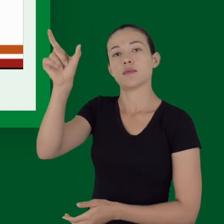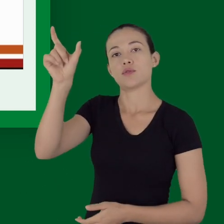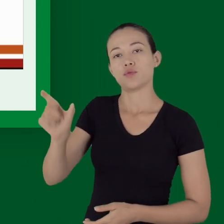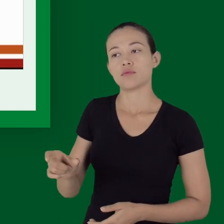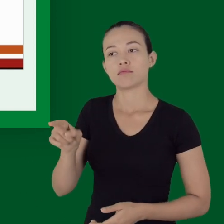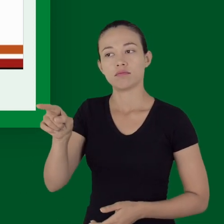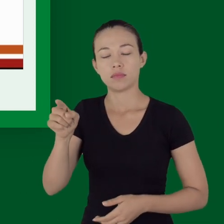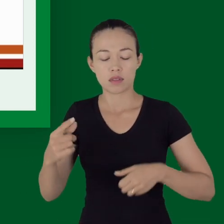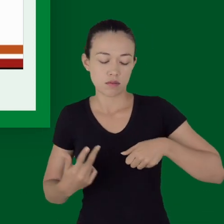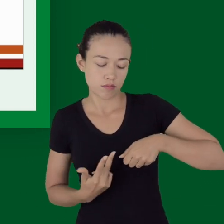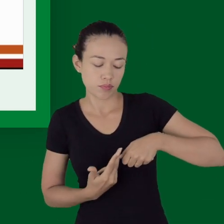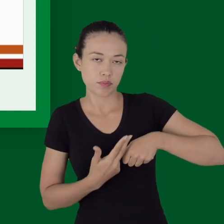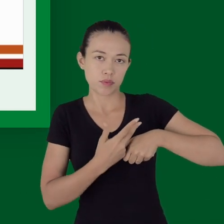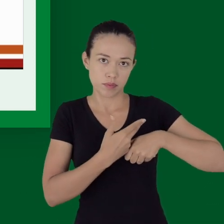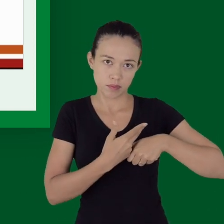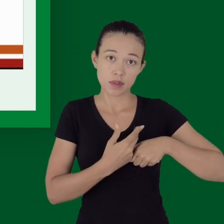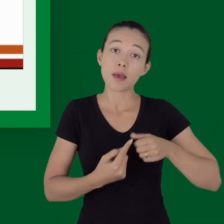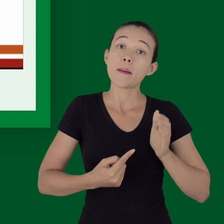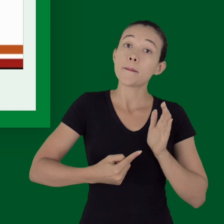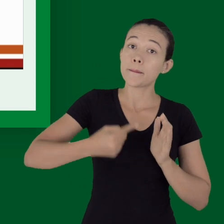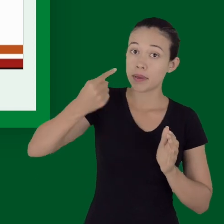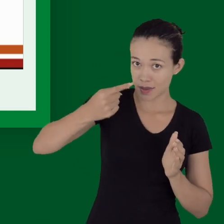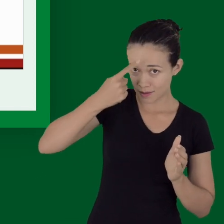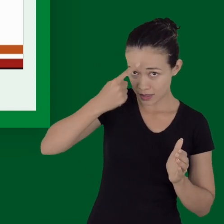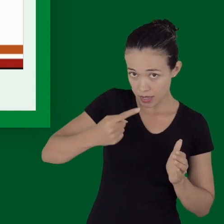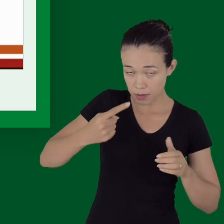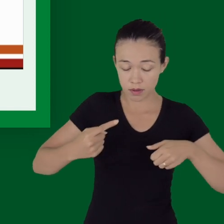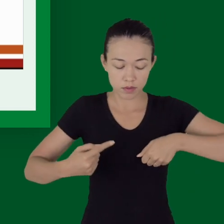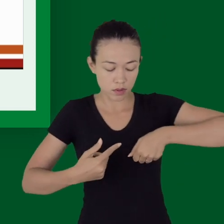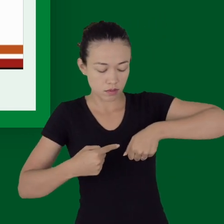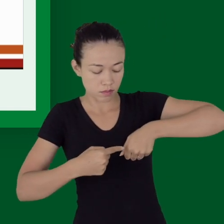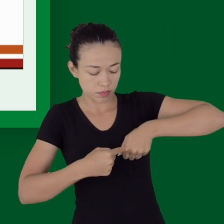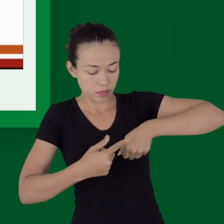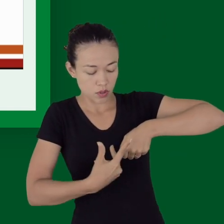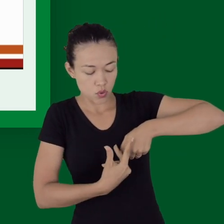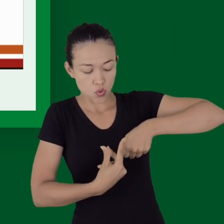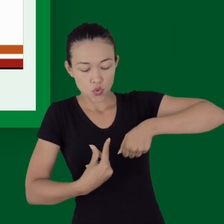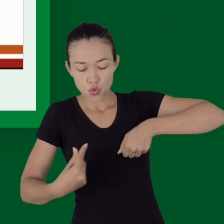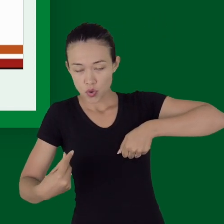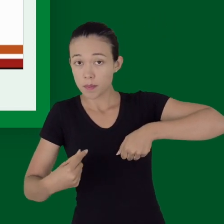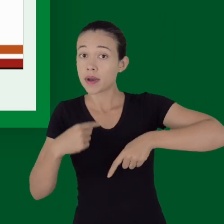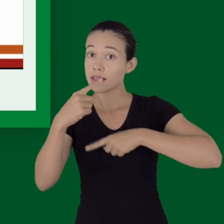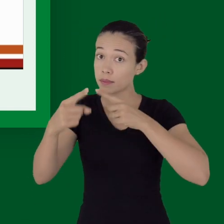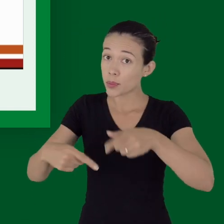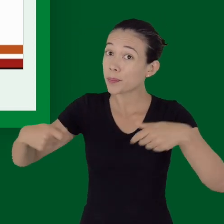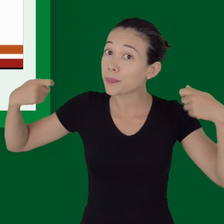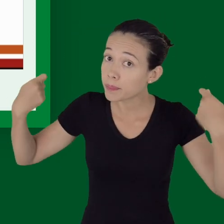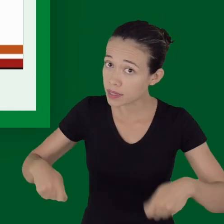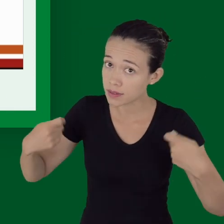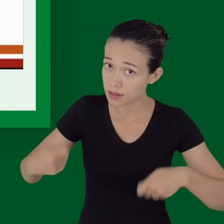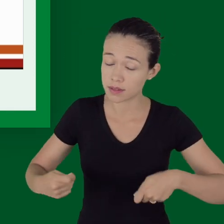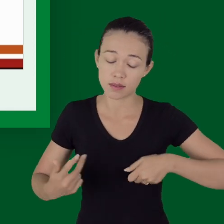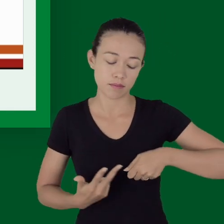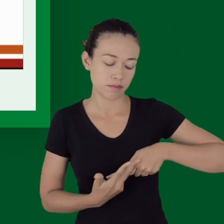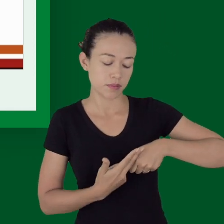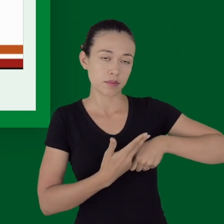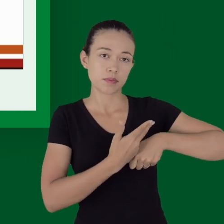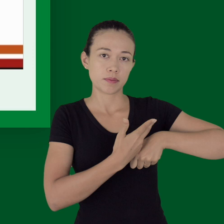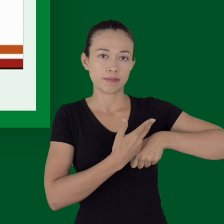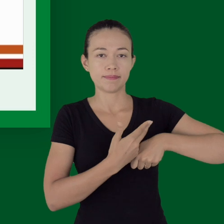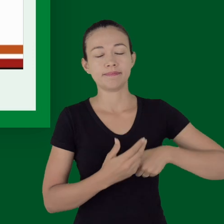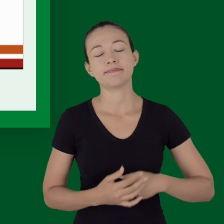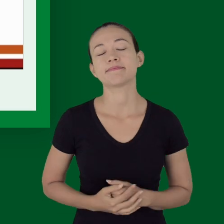né? A pericardiocentese é um procedimento ponte até fazer o tratamento definitivo, que é o procedimento cirúrgico, a